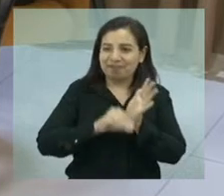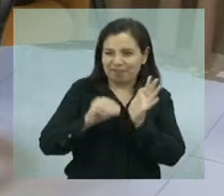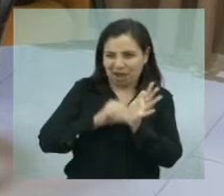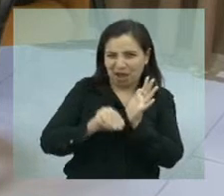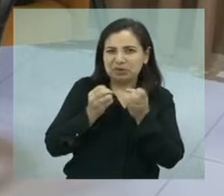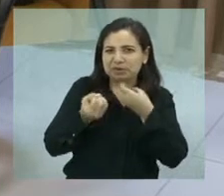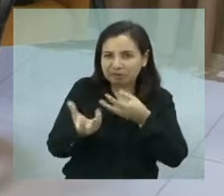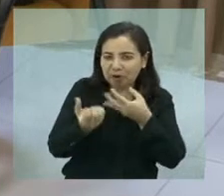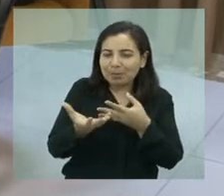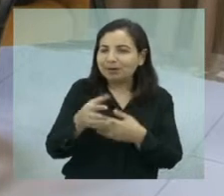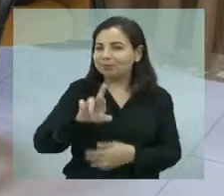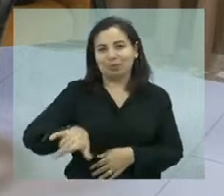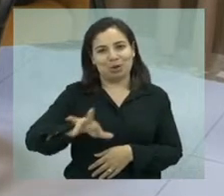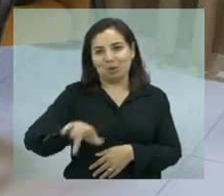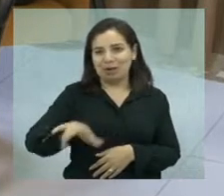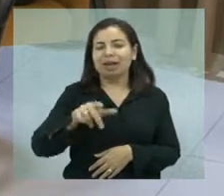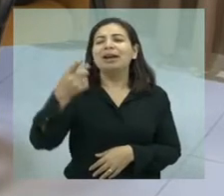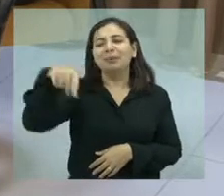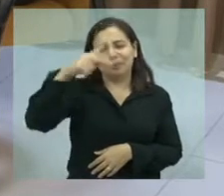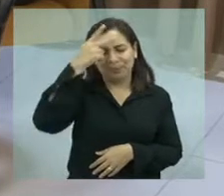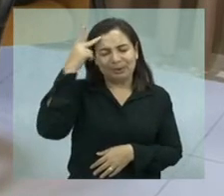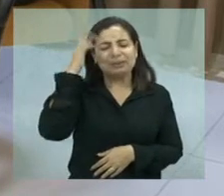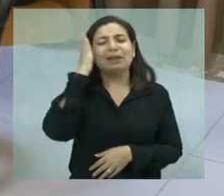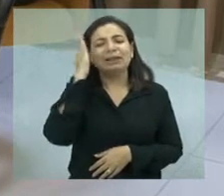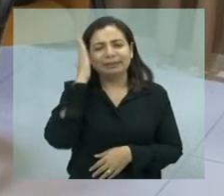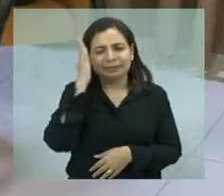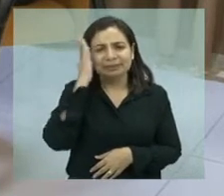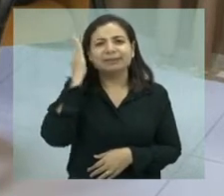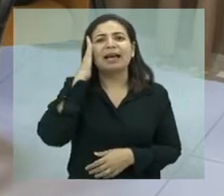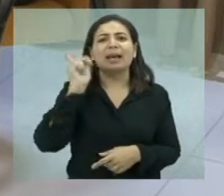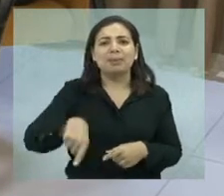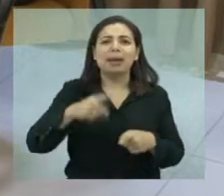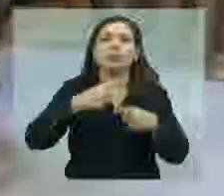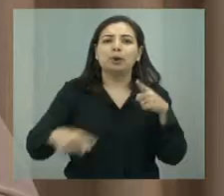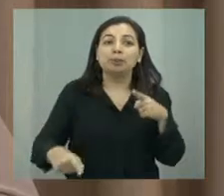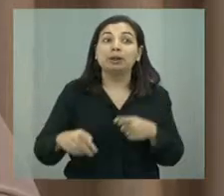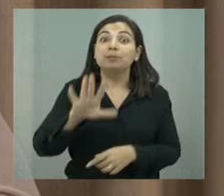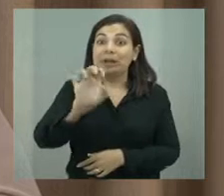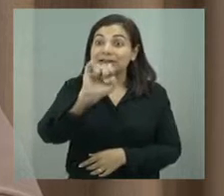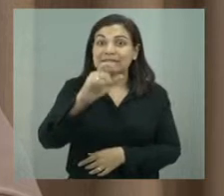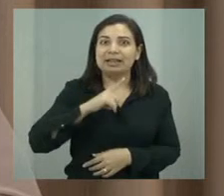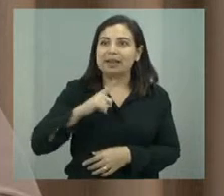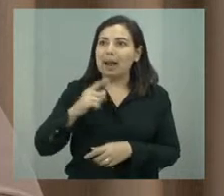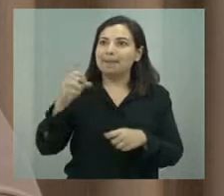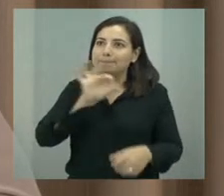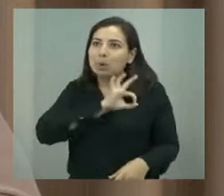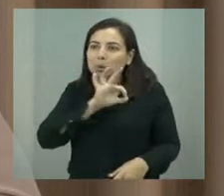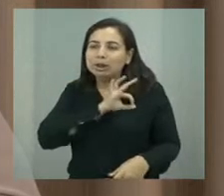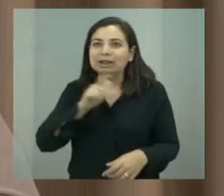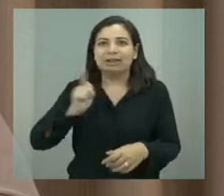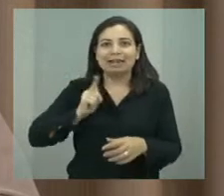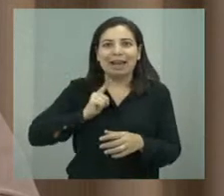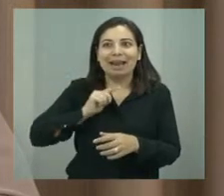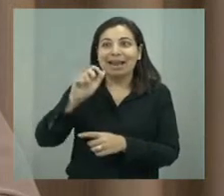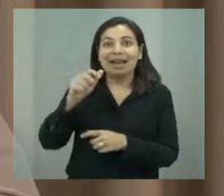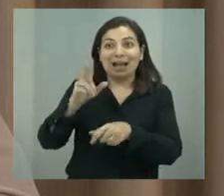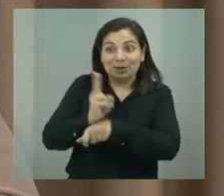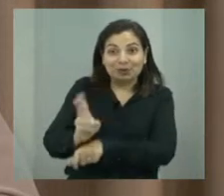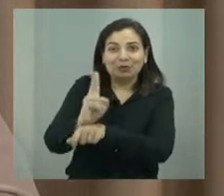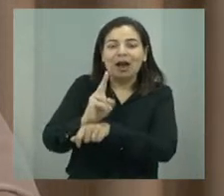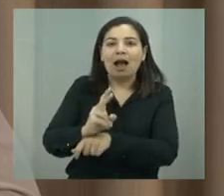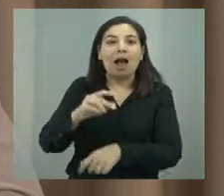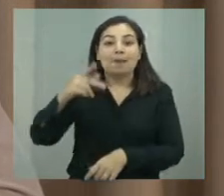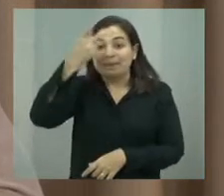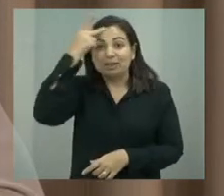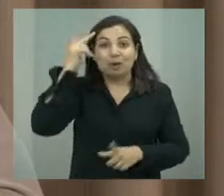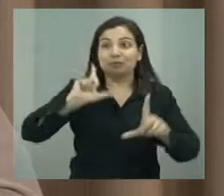pessoas realmente sabem que é proibido. Tanto que quando a fiscalização chega e com a polícia, né, e a guarda municipal... Rapidinho tudo se resolve.